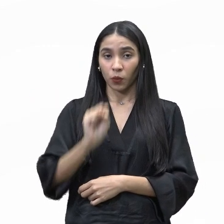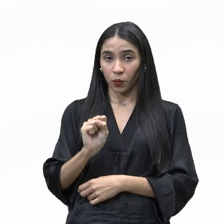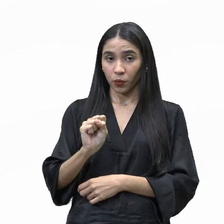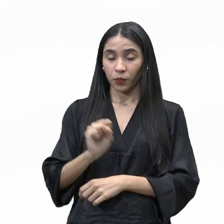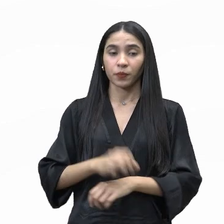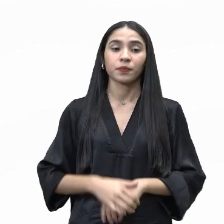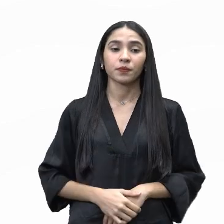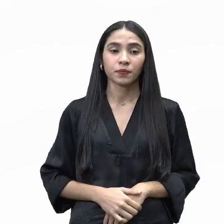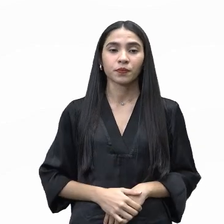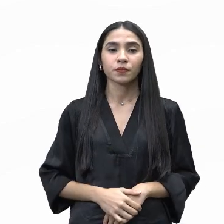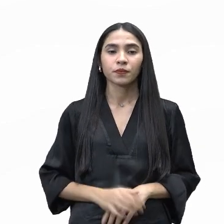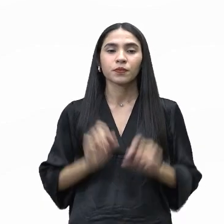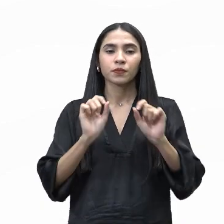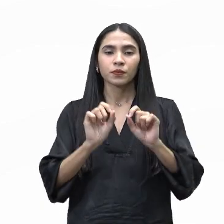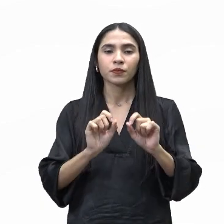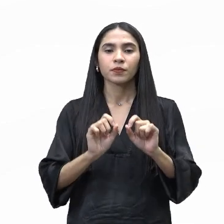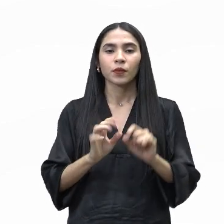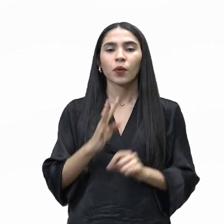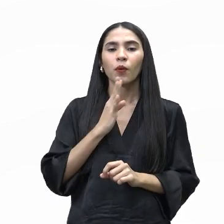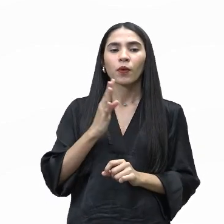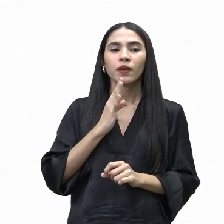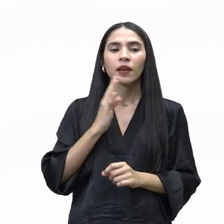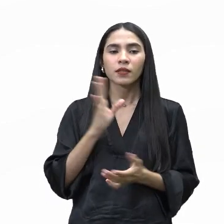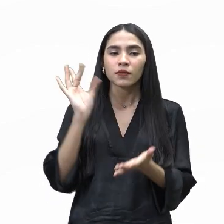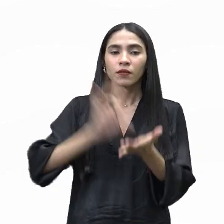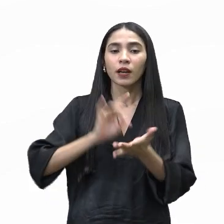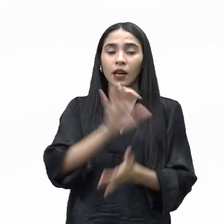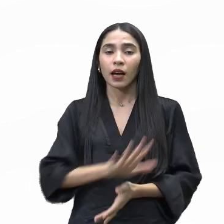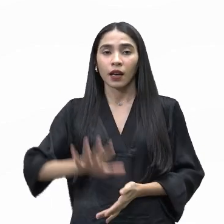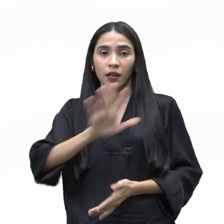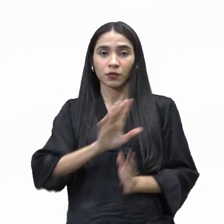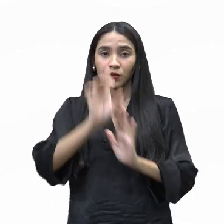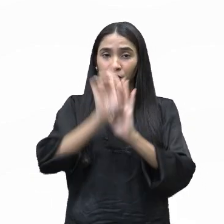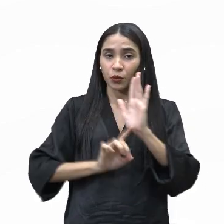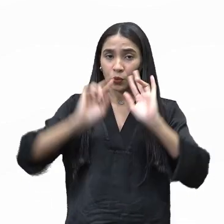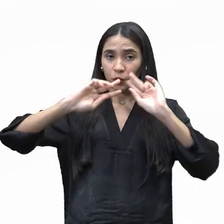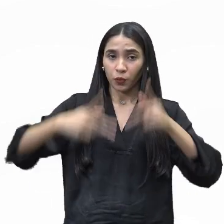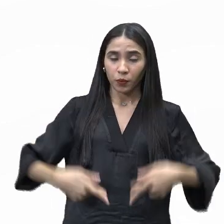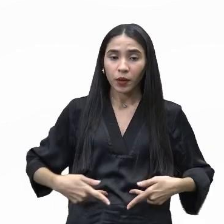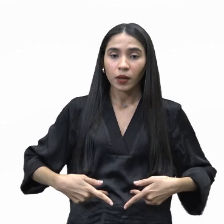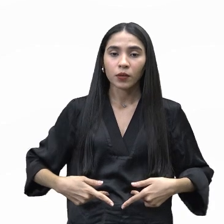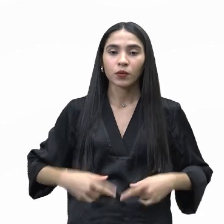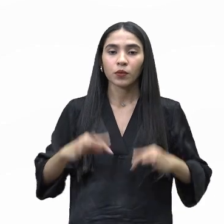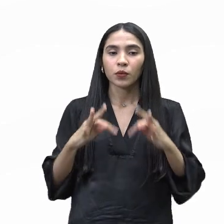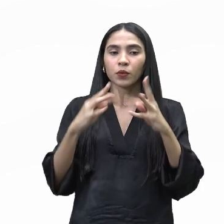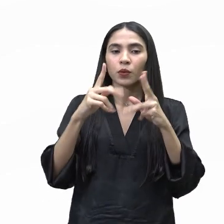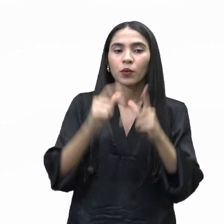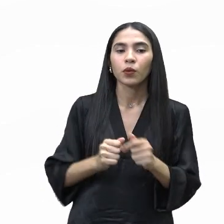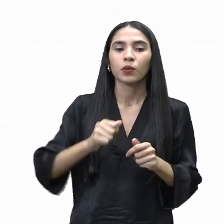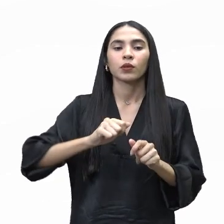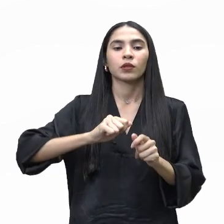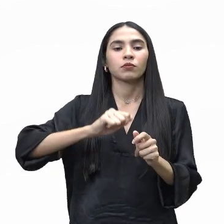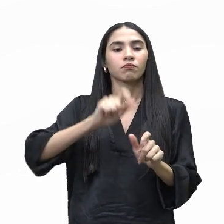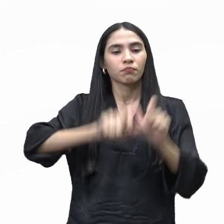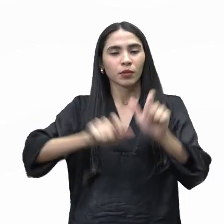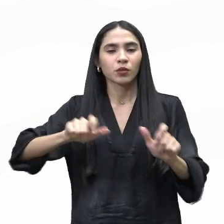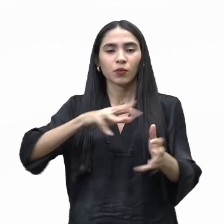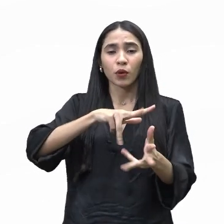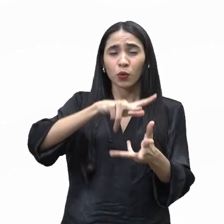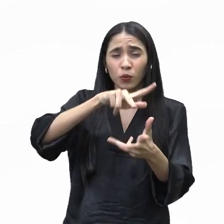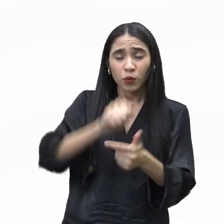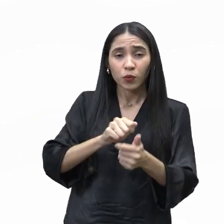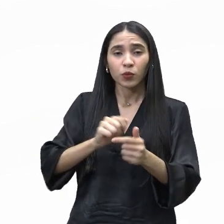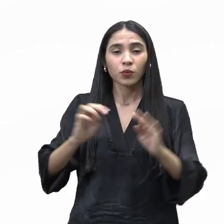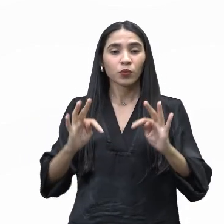1948, que reconhece o caráter universal dos direitos humanos, em que todas as pessoas do mundo, sem